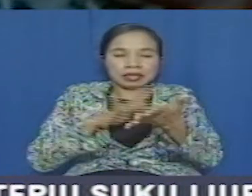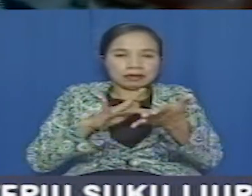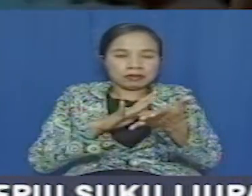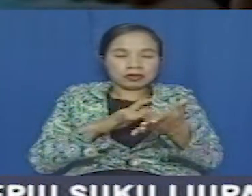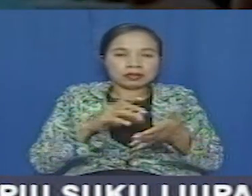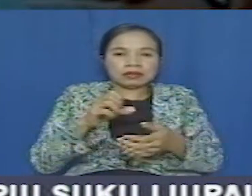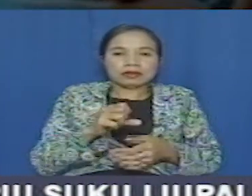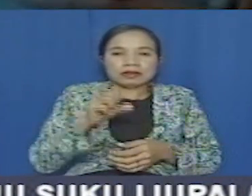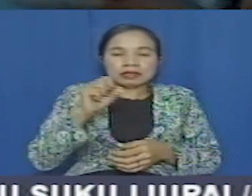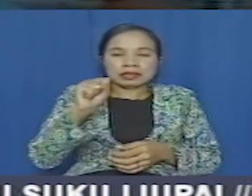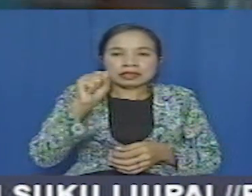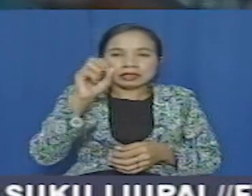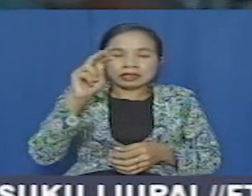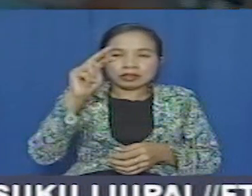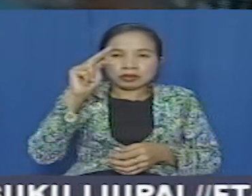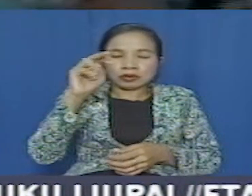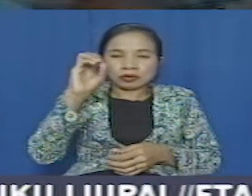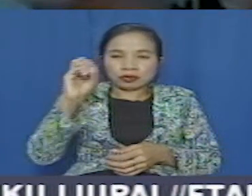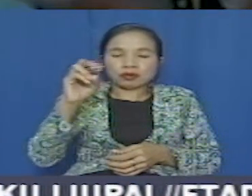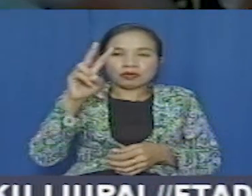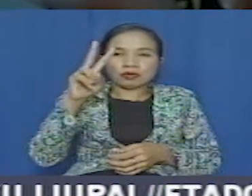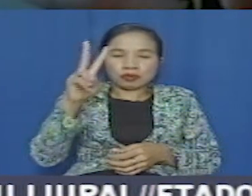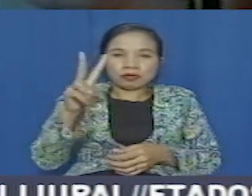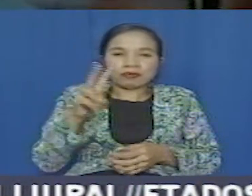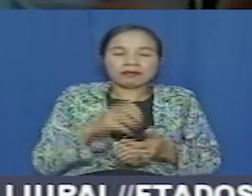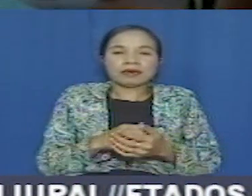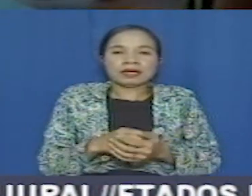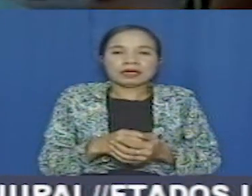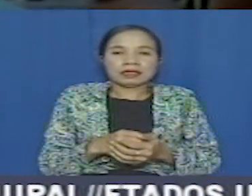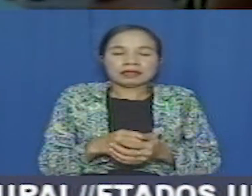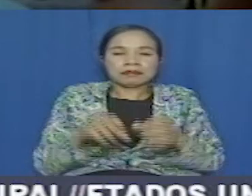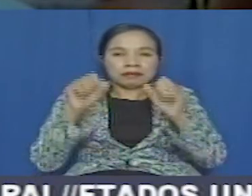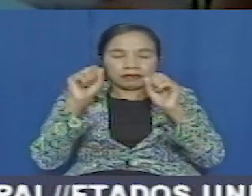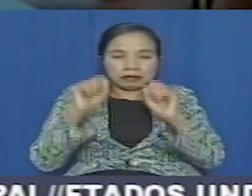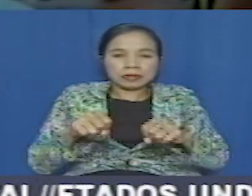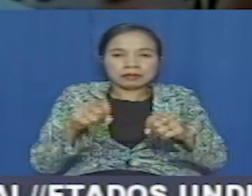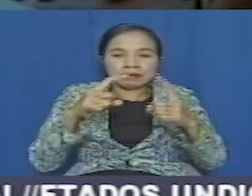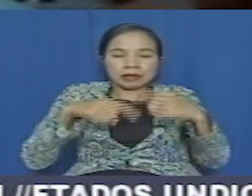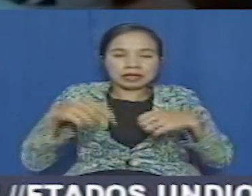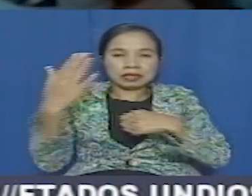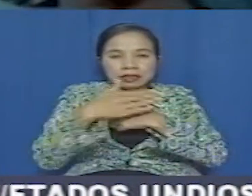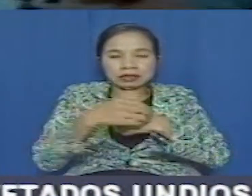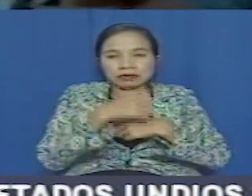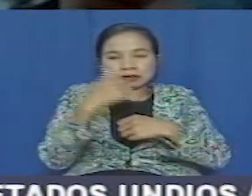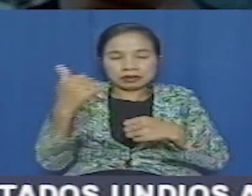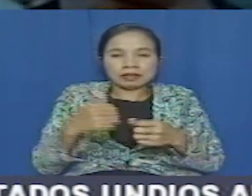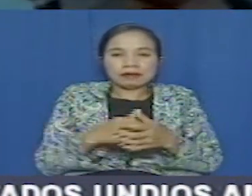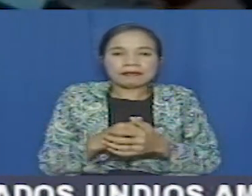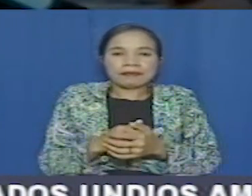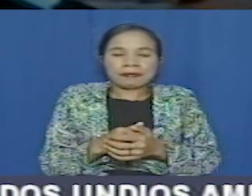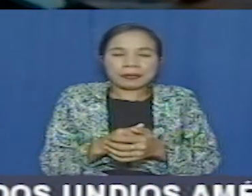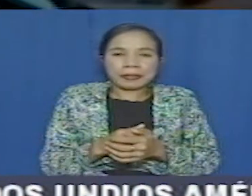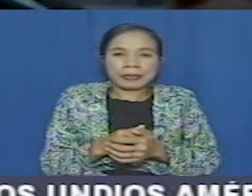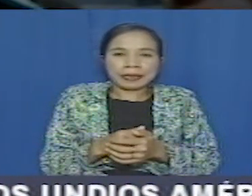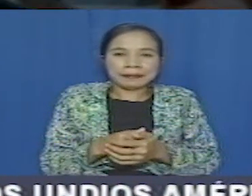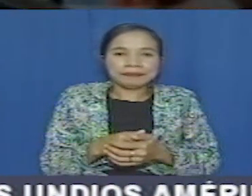bai hira joven sira quando het sona sinovac sir sila bele bara iliu se karik sira hetam bersiru na main nema